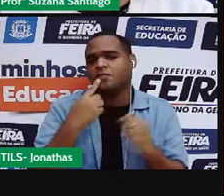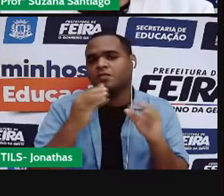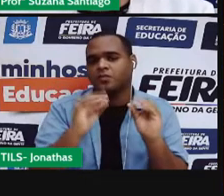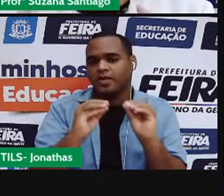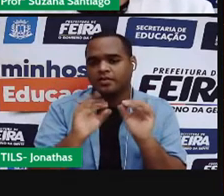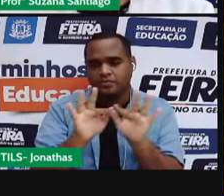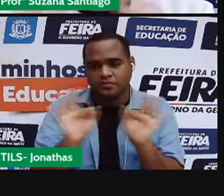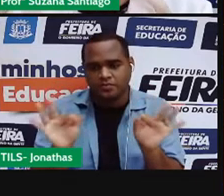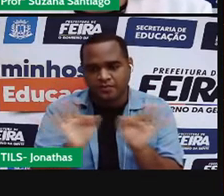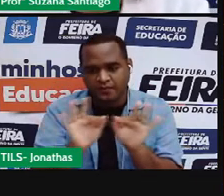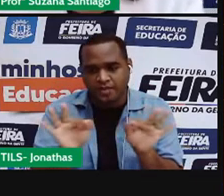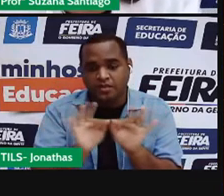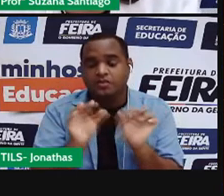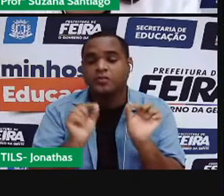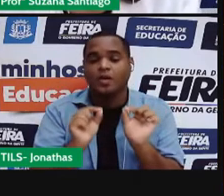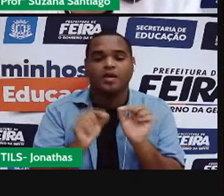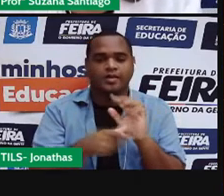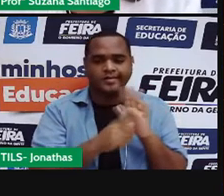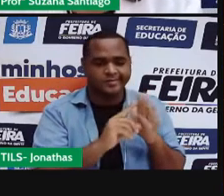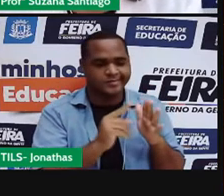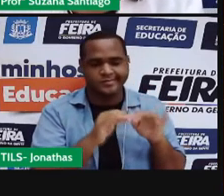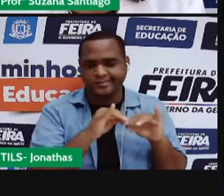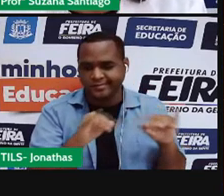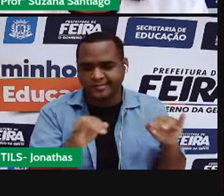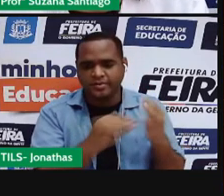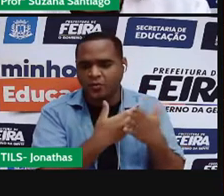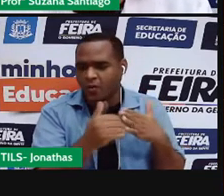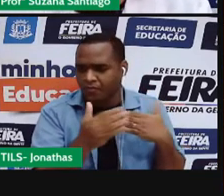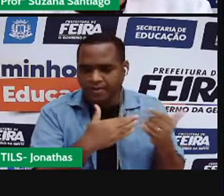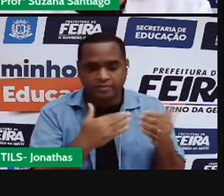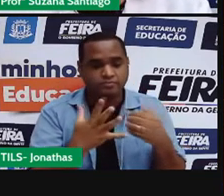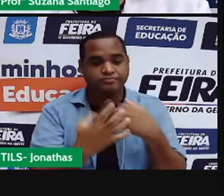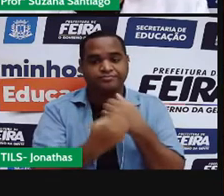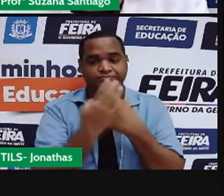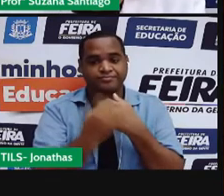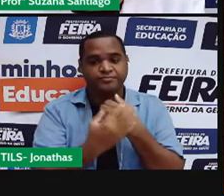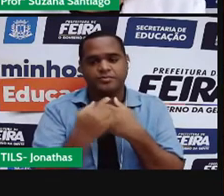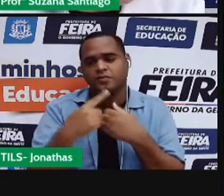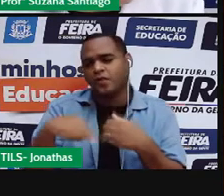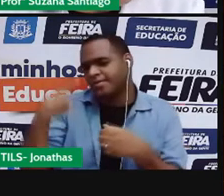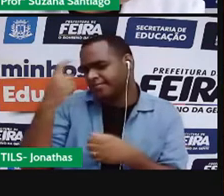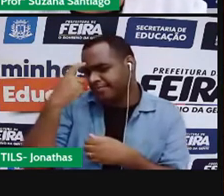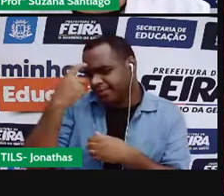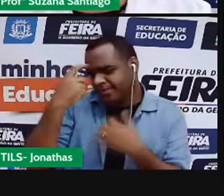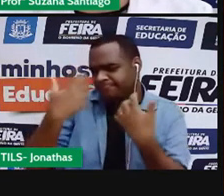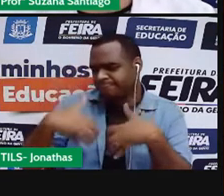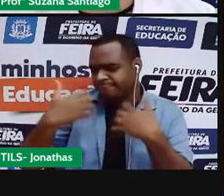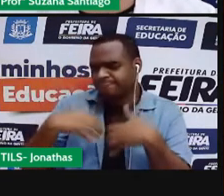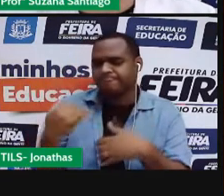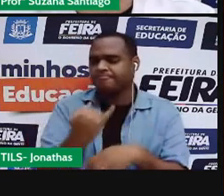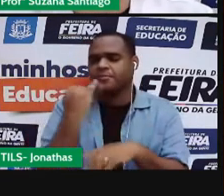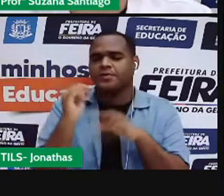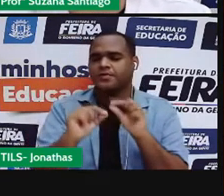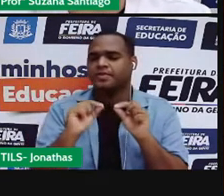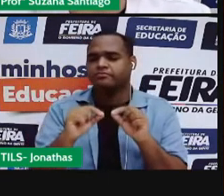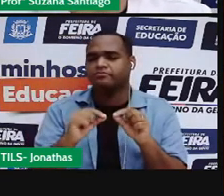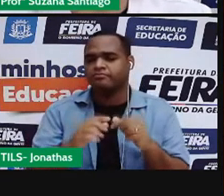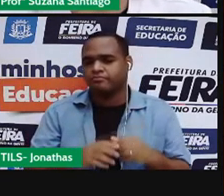essa frase antes de qualquer notícia que a gente receba, né? E a gente deve pensar também mais alguns pontos, né, Thay?